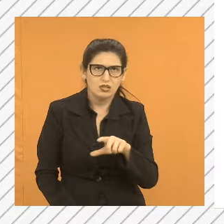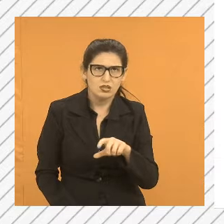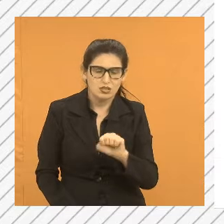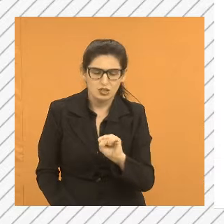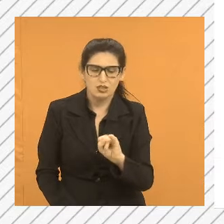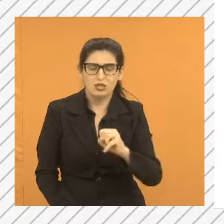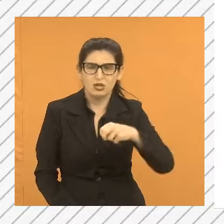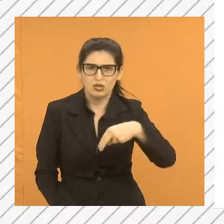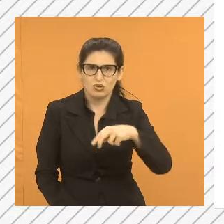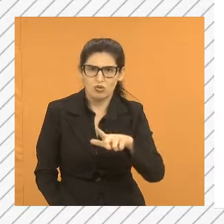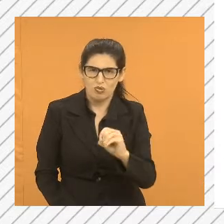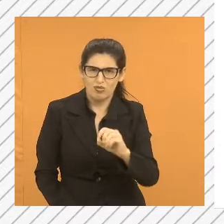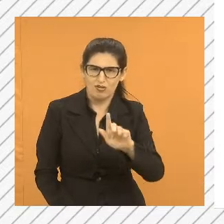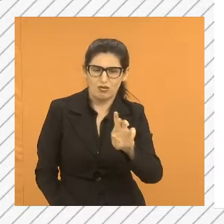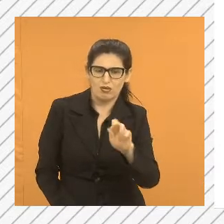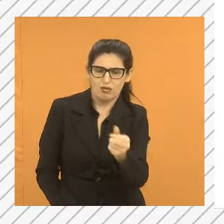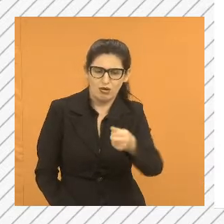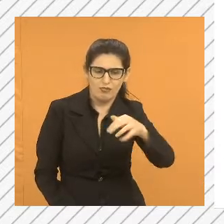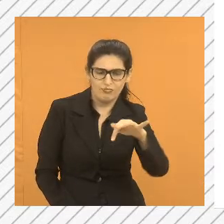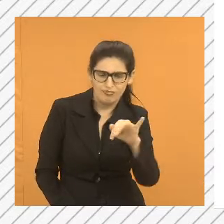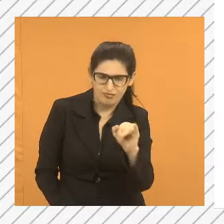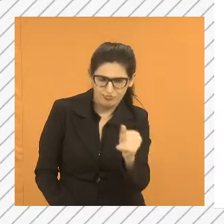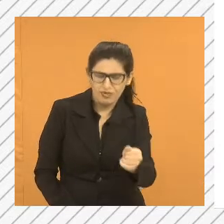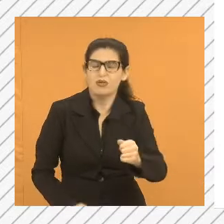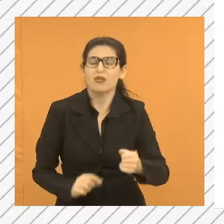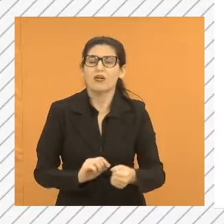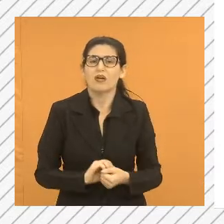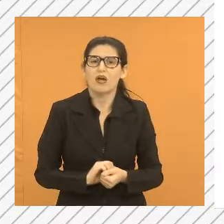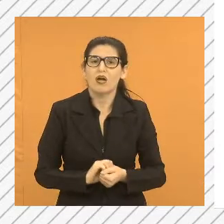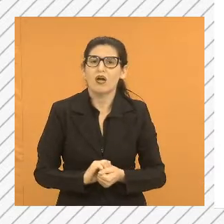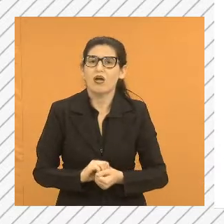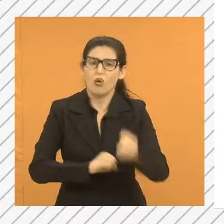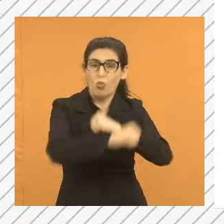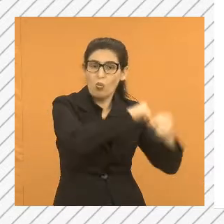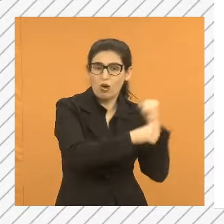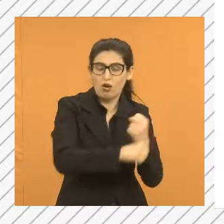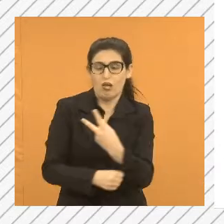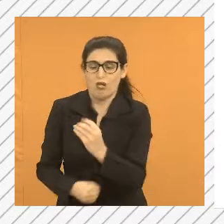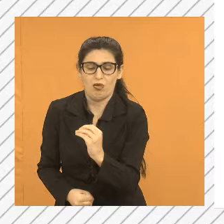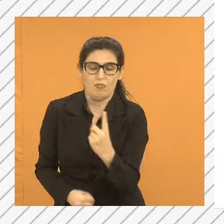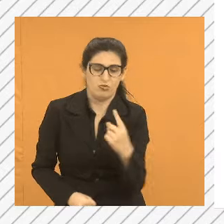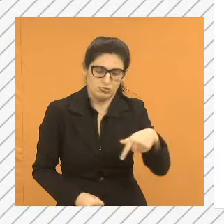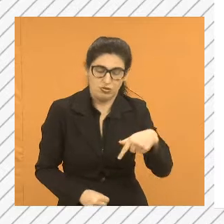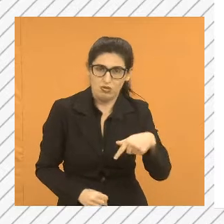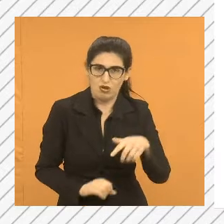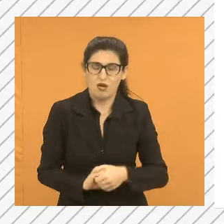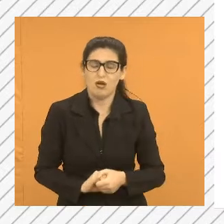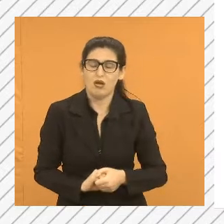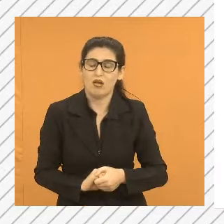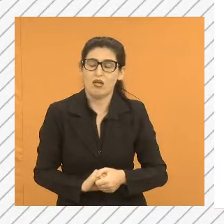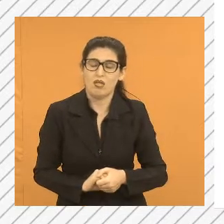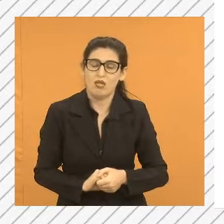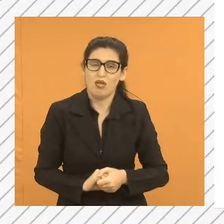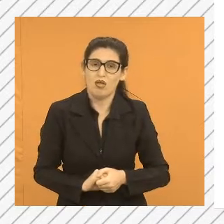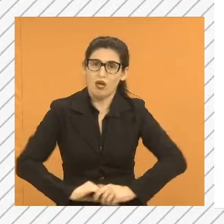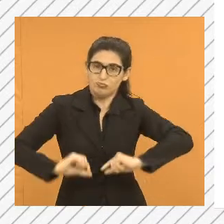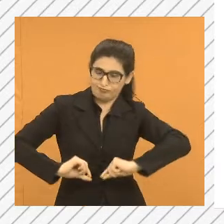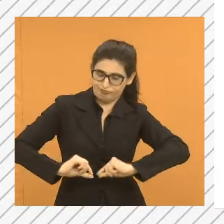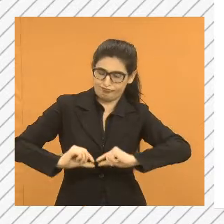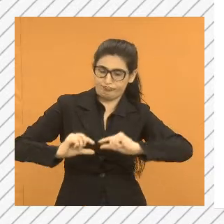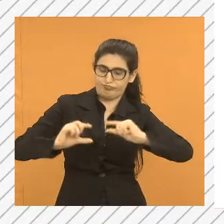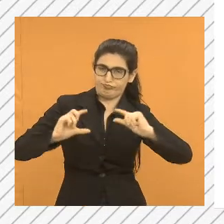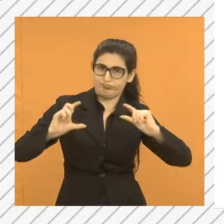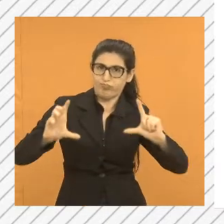Ele aponta para o mutirão que foi realizado em 2017. Então, no entanto, nós